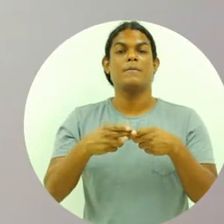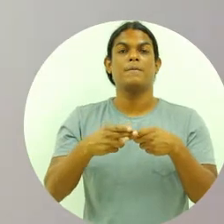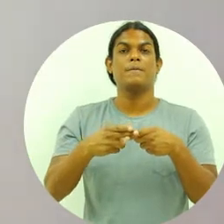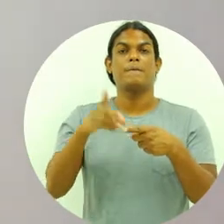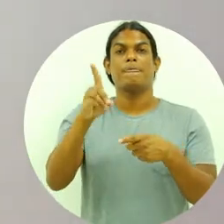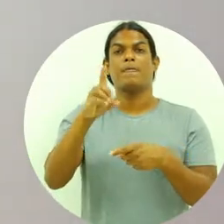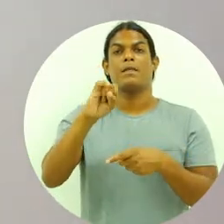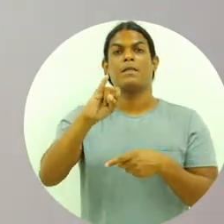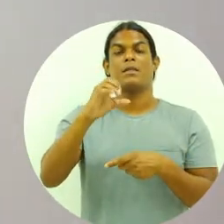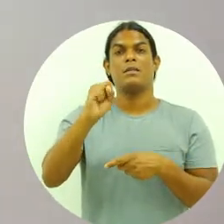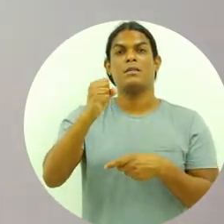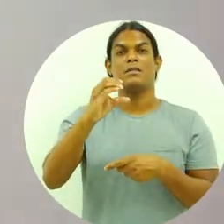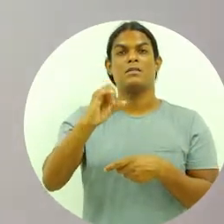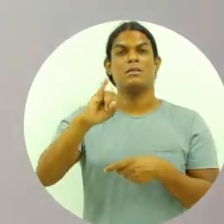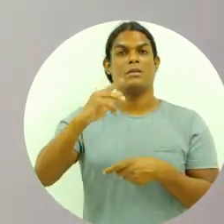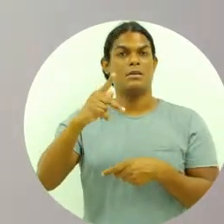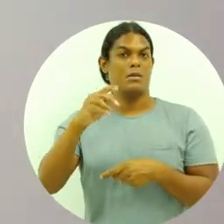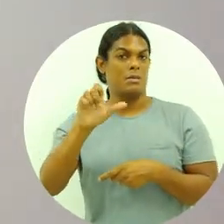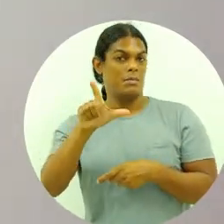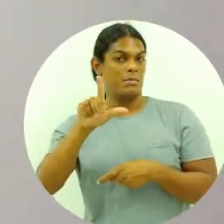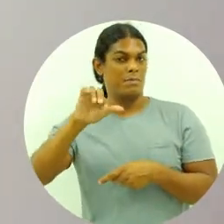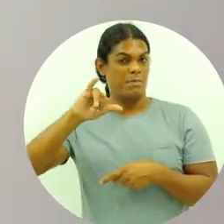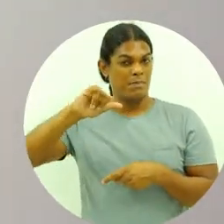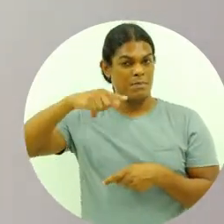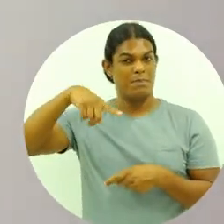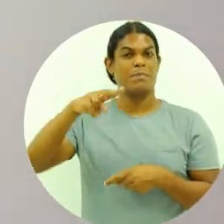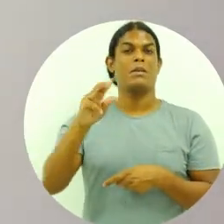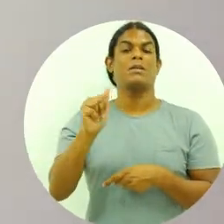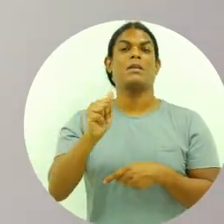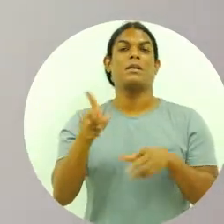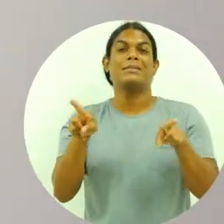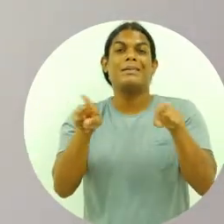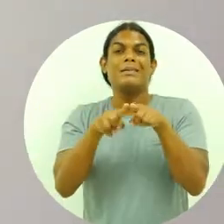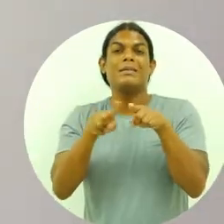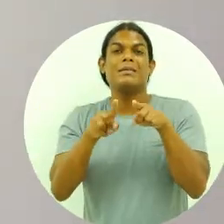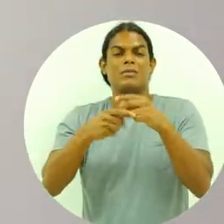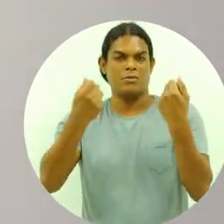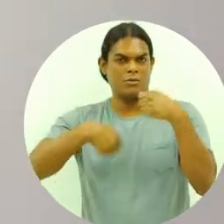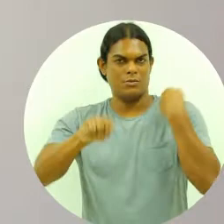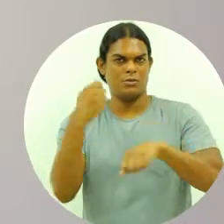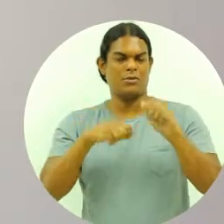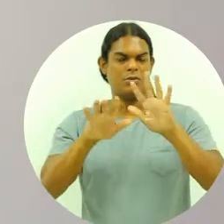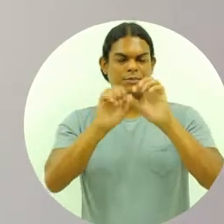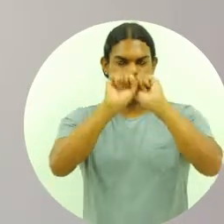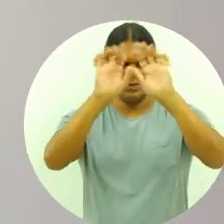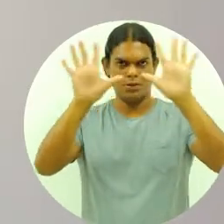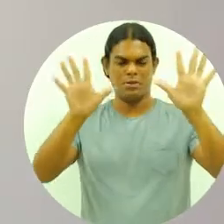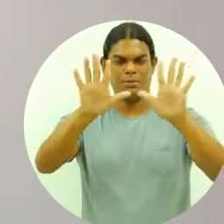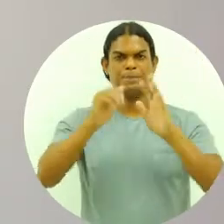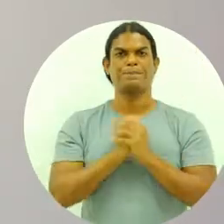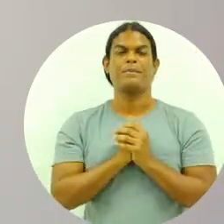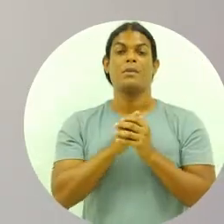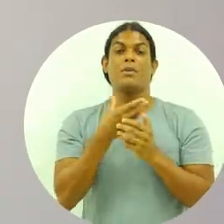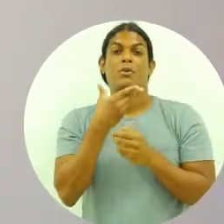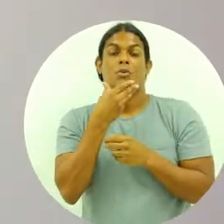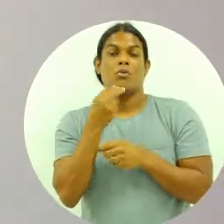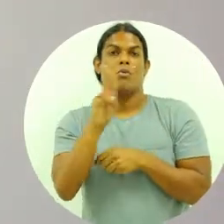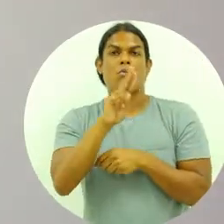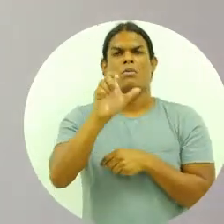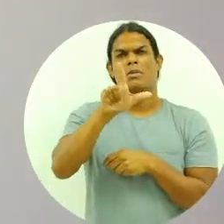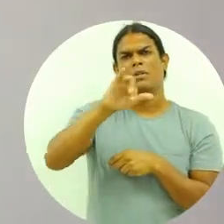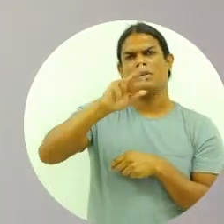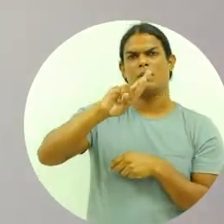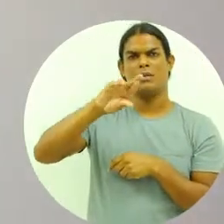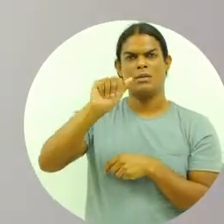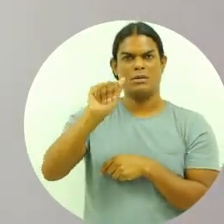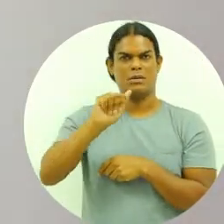está vinculado ao direito administrativo. Então, para a gente clarear esse entendimento, eu vou dar um exemplo. Seu Lira,